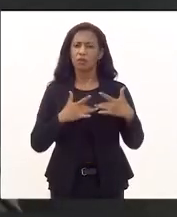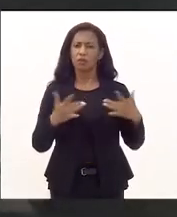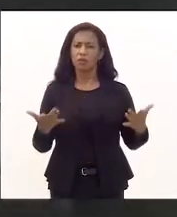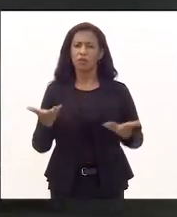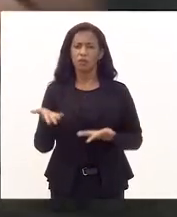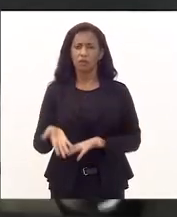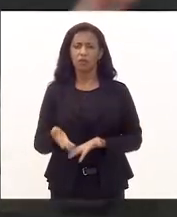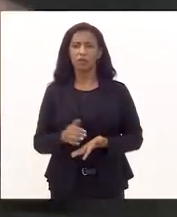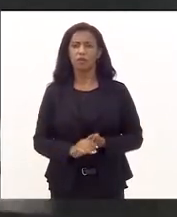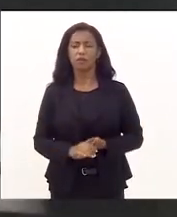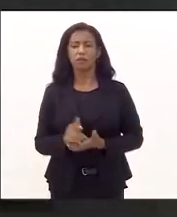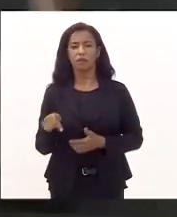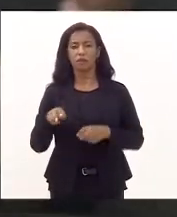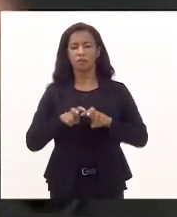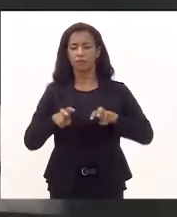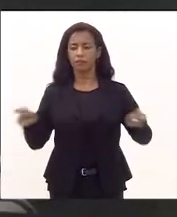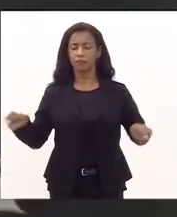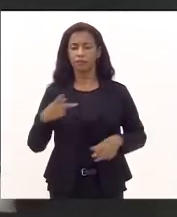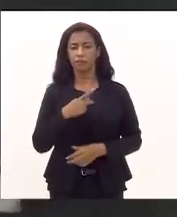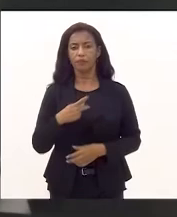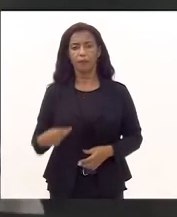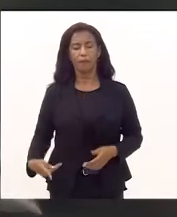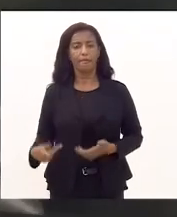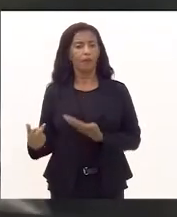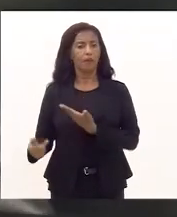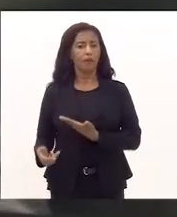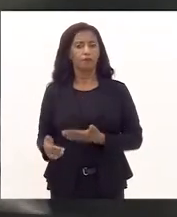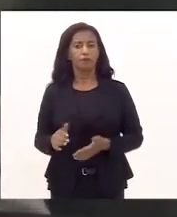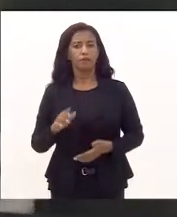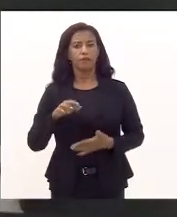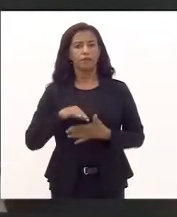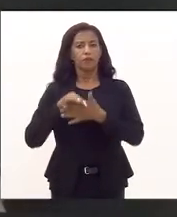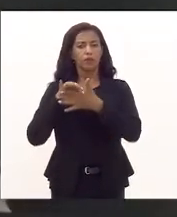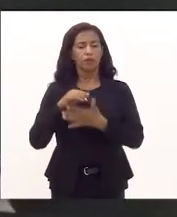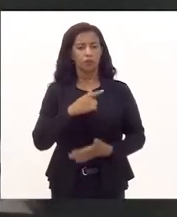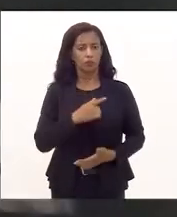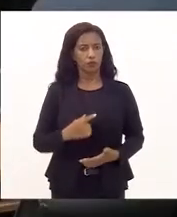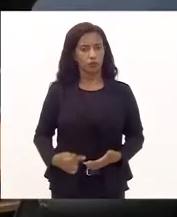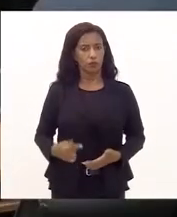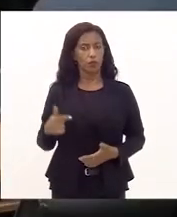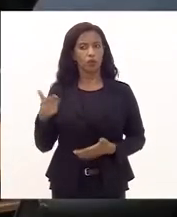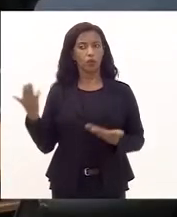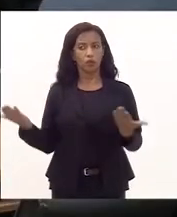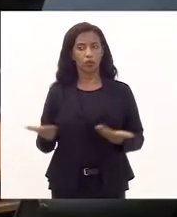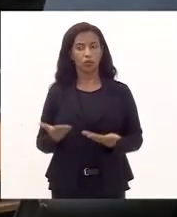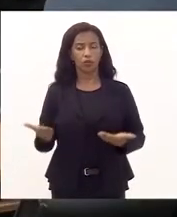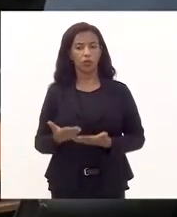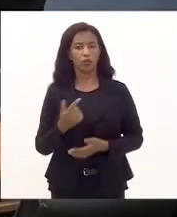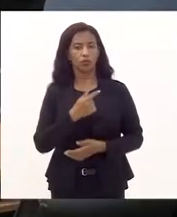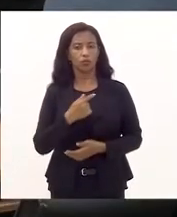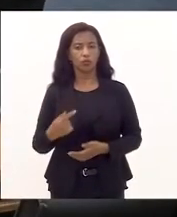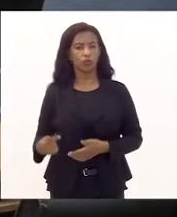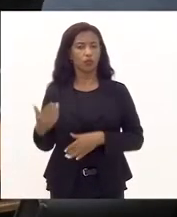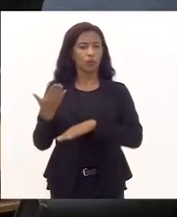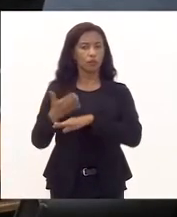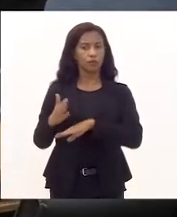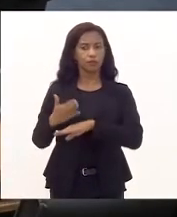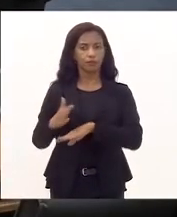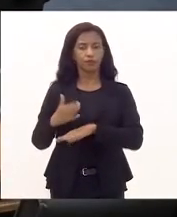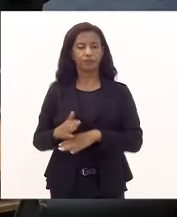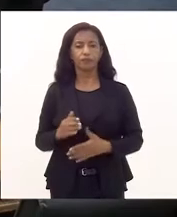sensibilidade aqui dessa mesa, o presidente Jair Bittencourt, do líder do governo e hoje o governador em